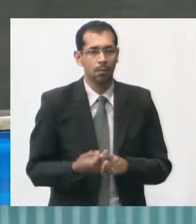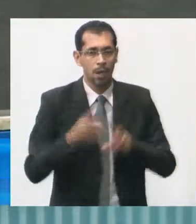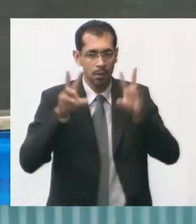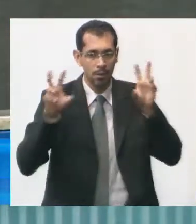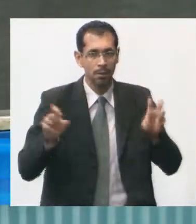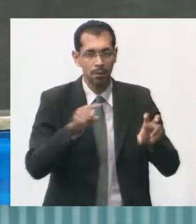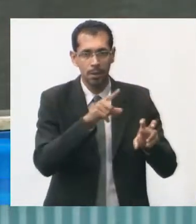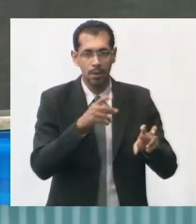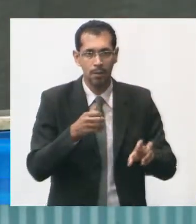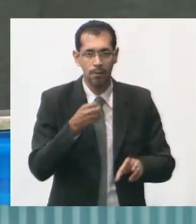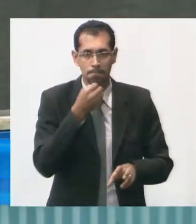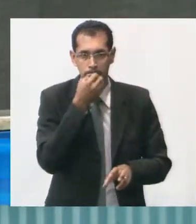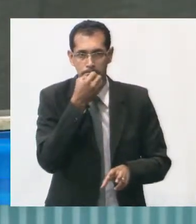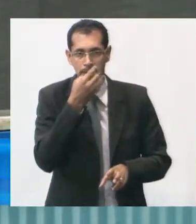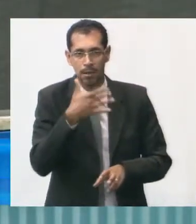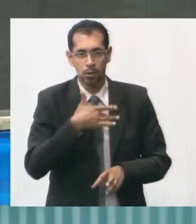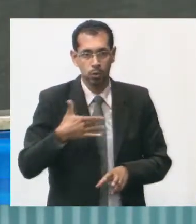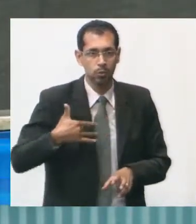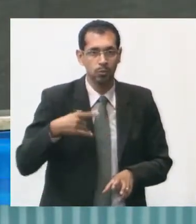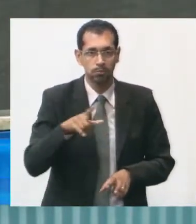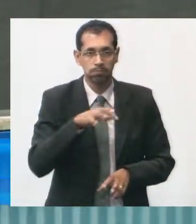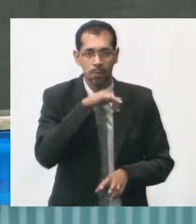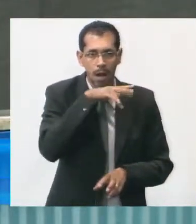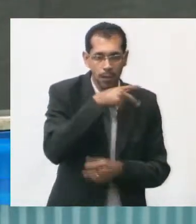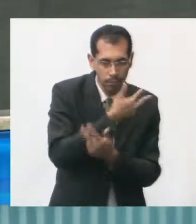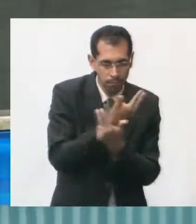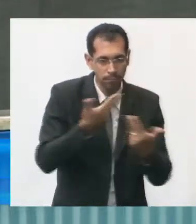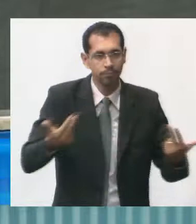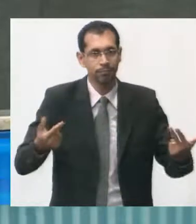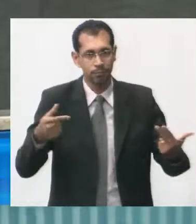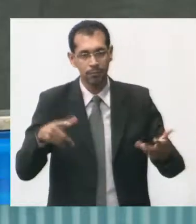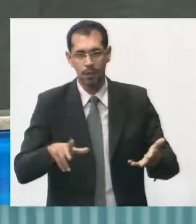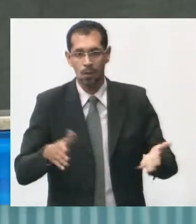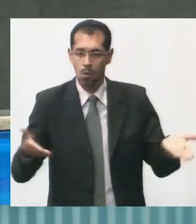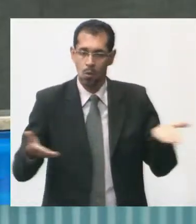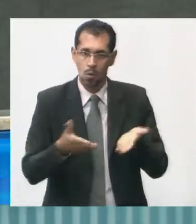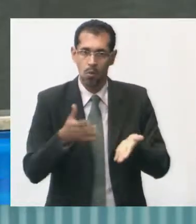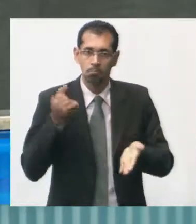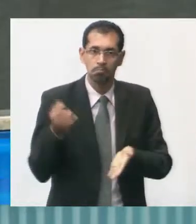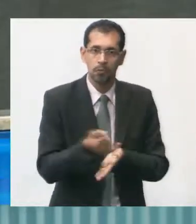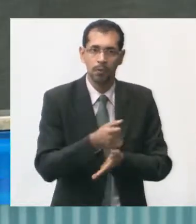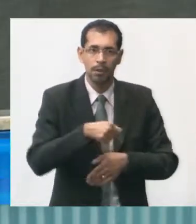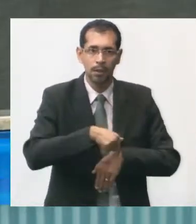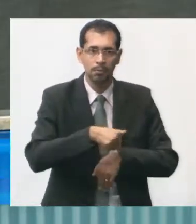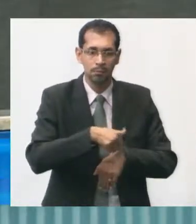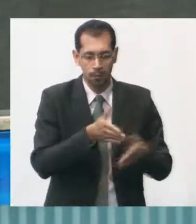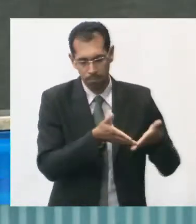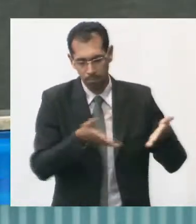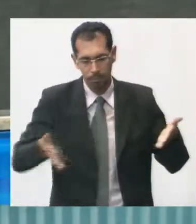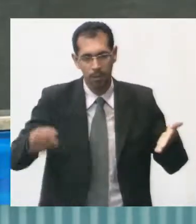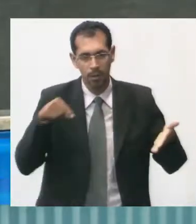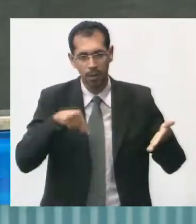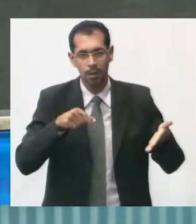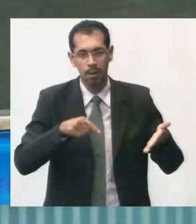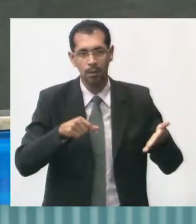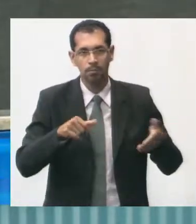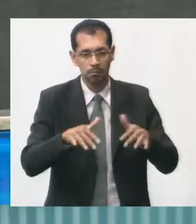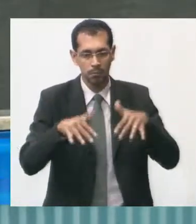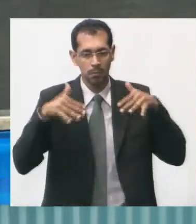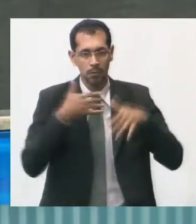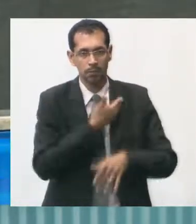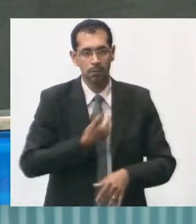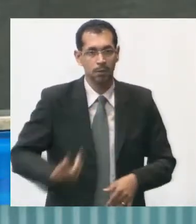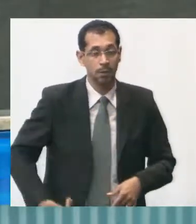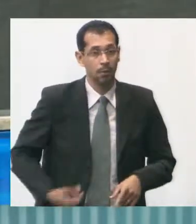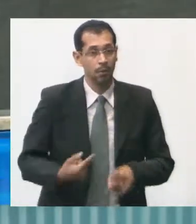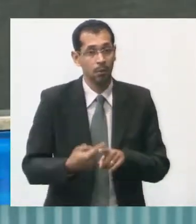bem-estar animal. Então, a gente vai denunciar aqui muitas coisas hoje e que o poder público está vendo e não está